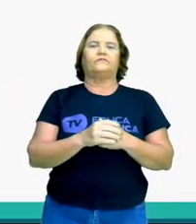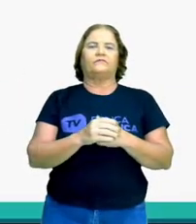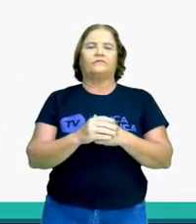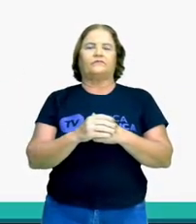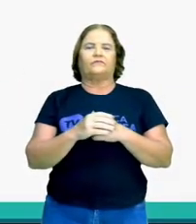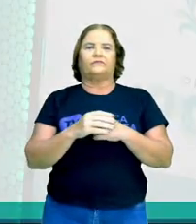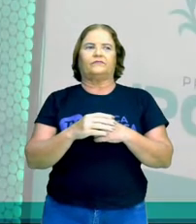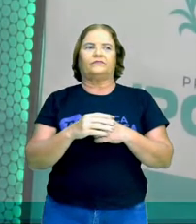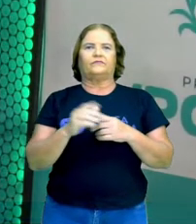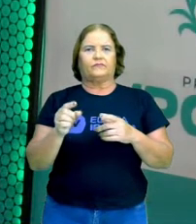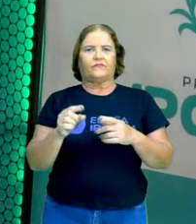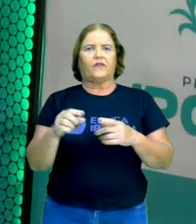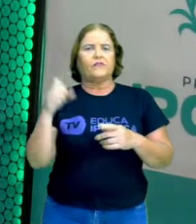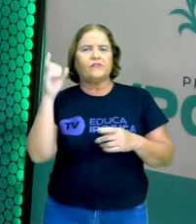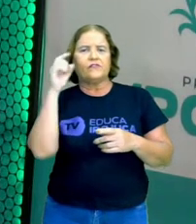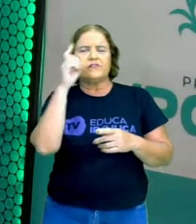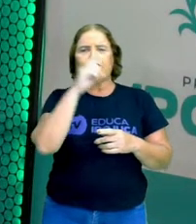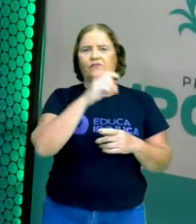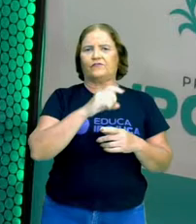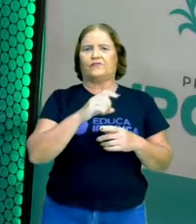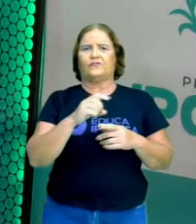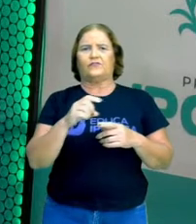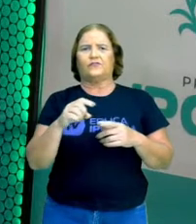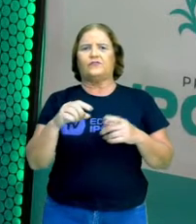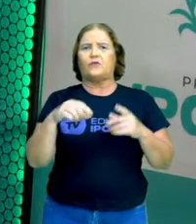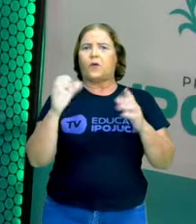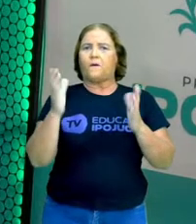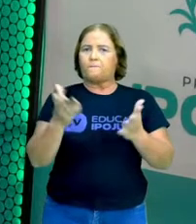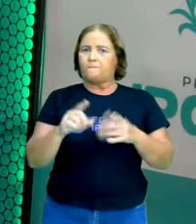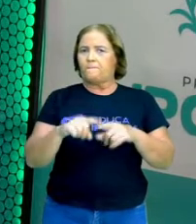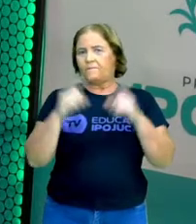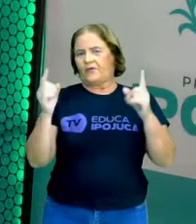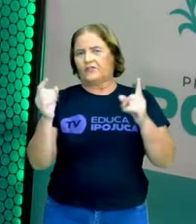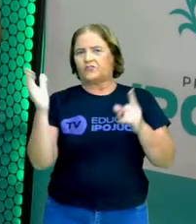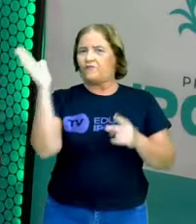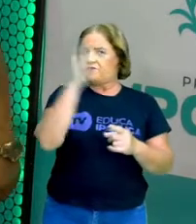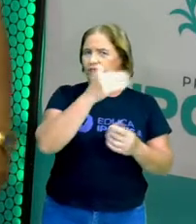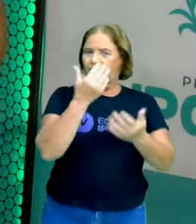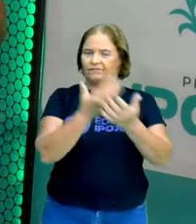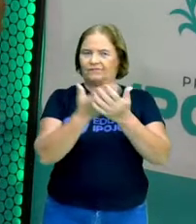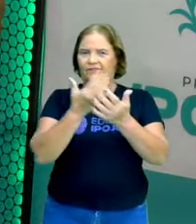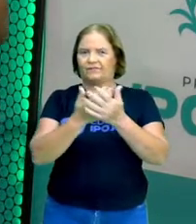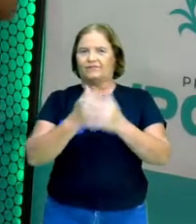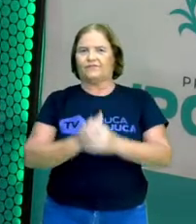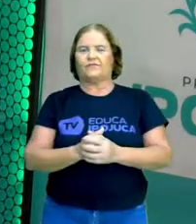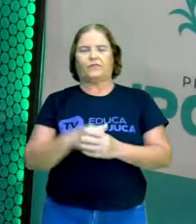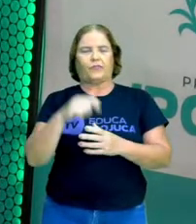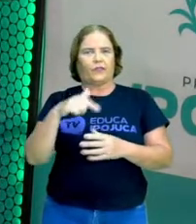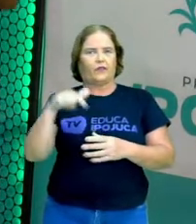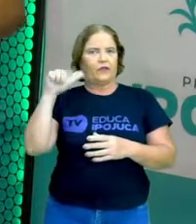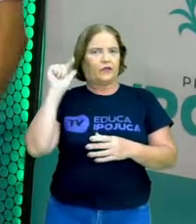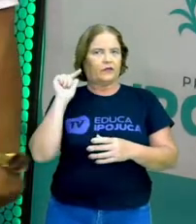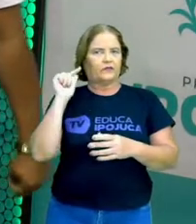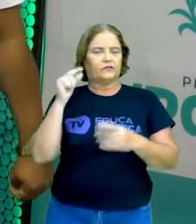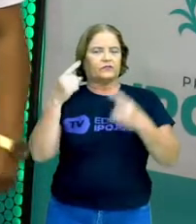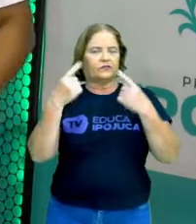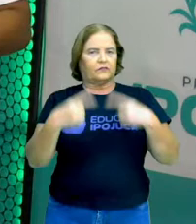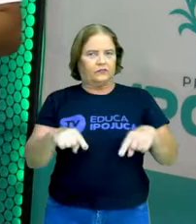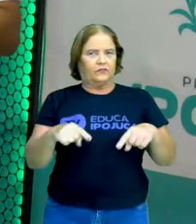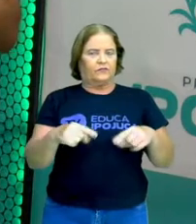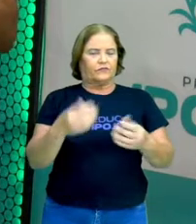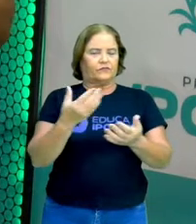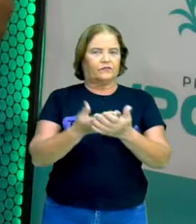geratriz. É meio difícil, né? Mas vamos estudar, vamos lá? Antes, o desafio da